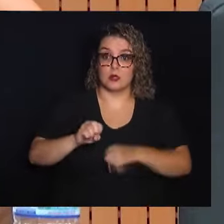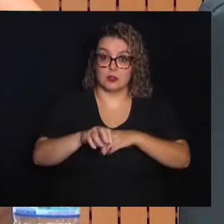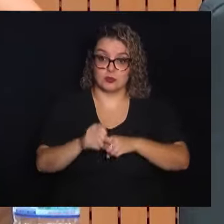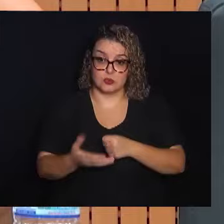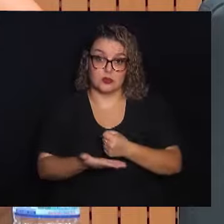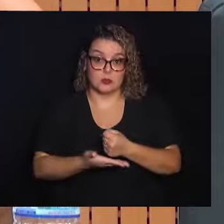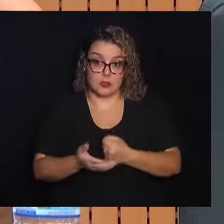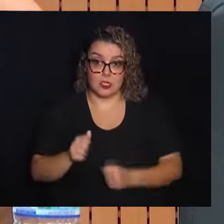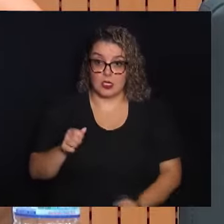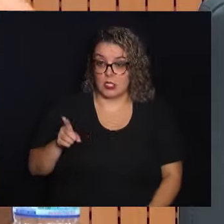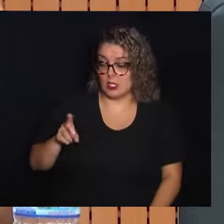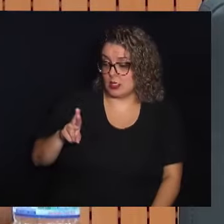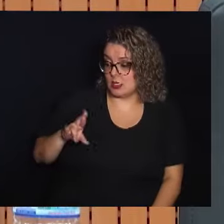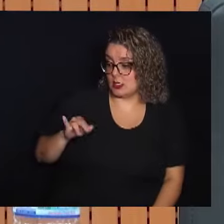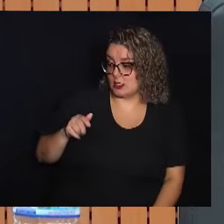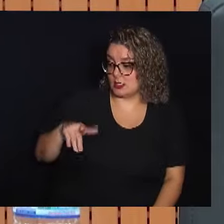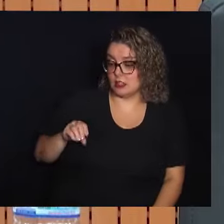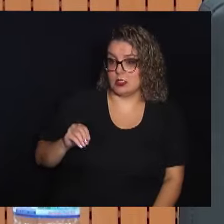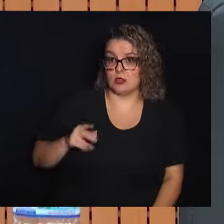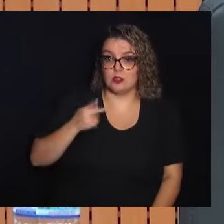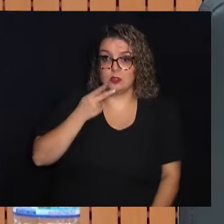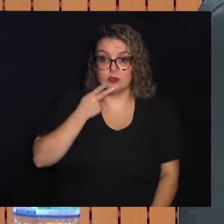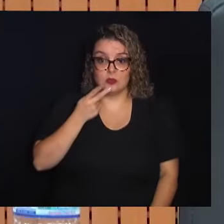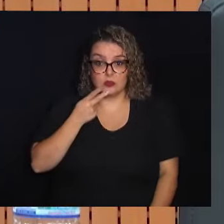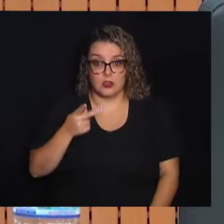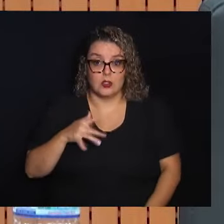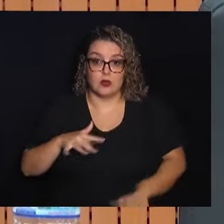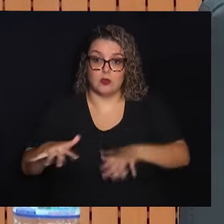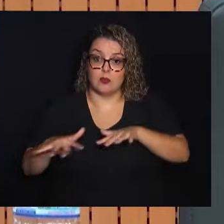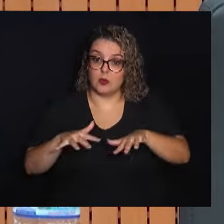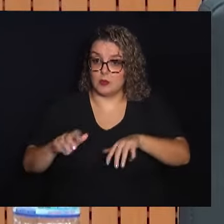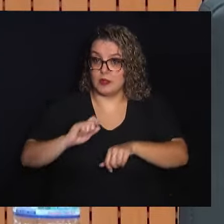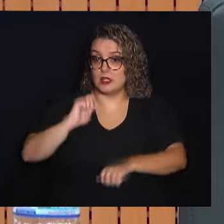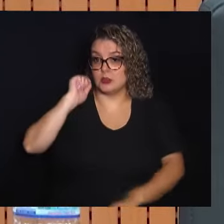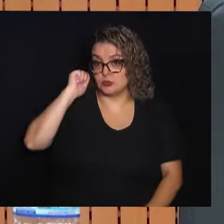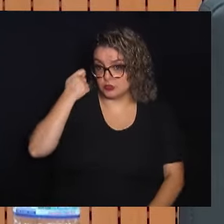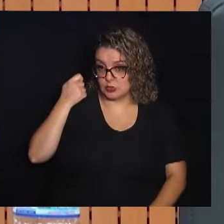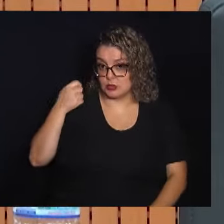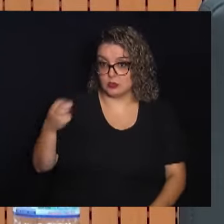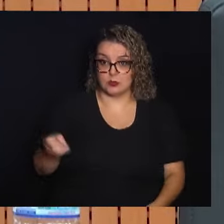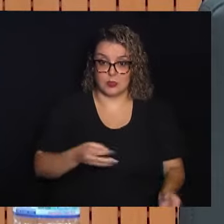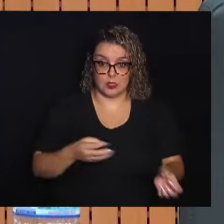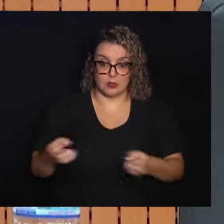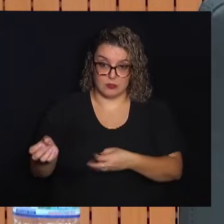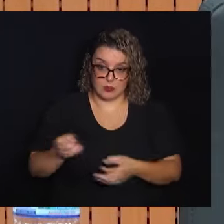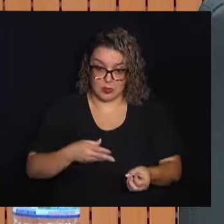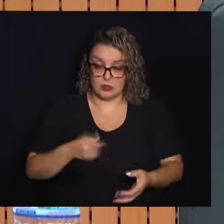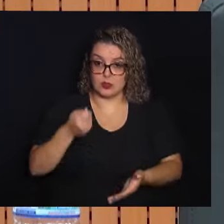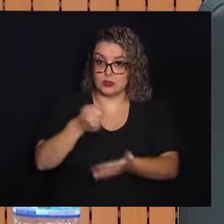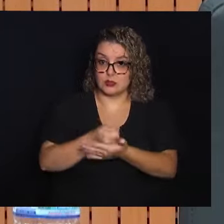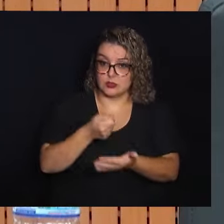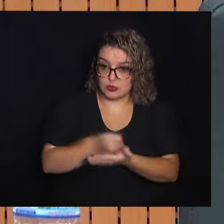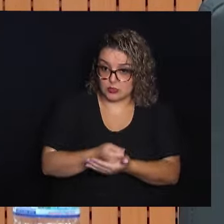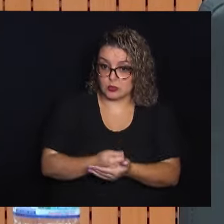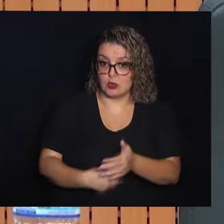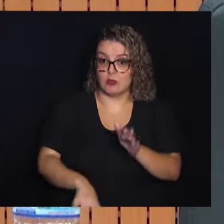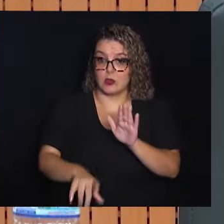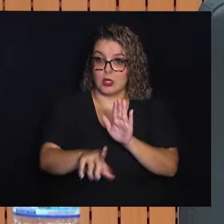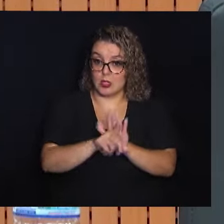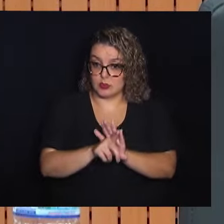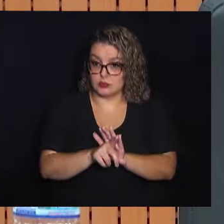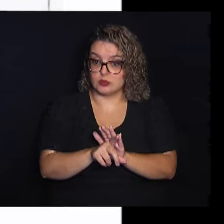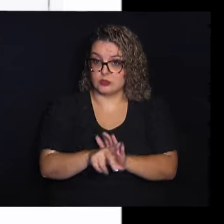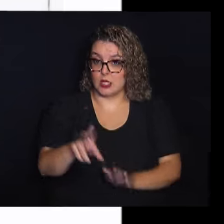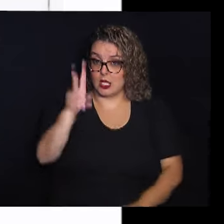professor de Educação Básica Adriano Bueno abordou a questão do movimento negro contemporâneo e sobre a obrigação